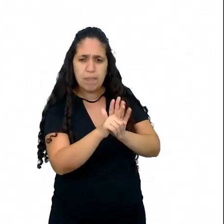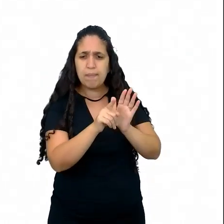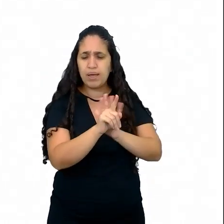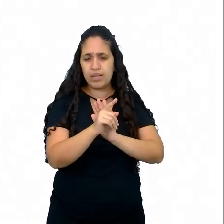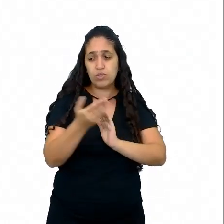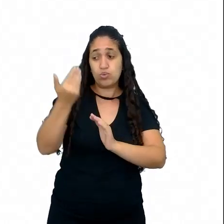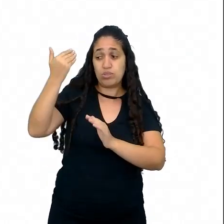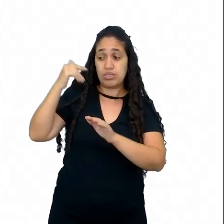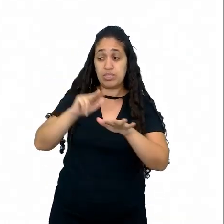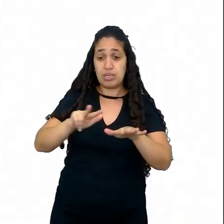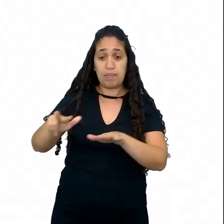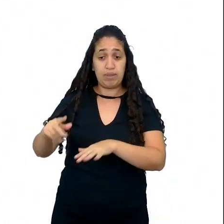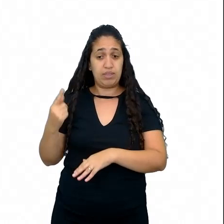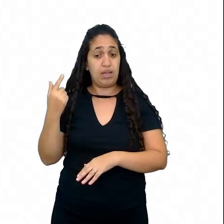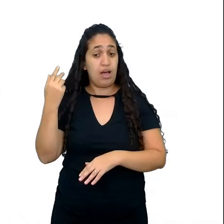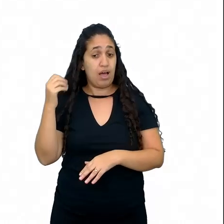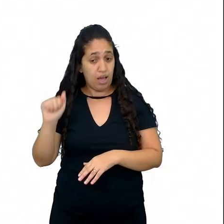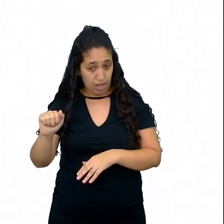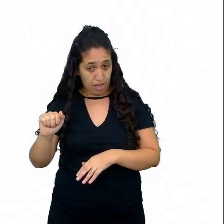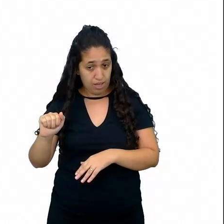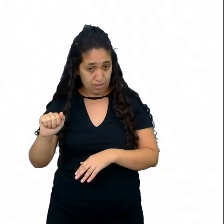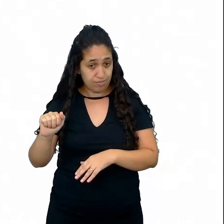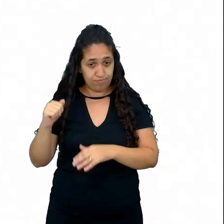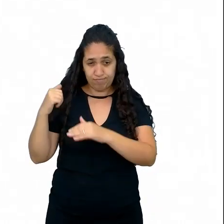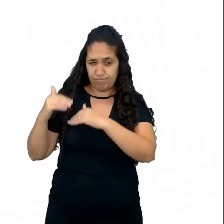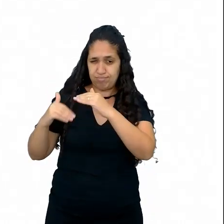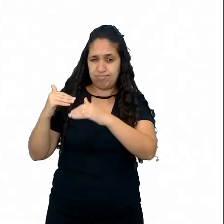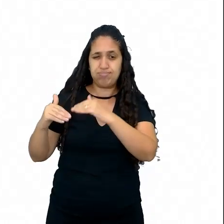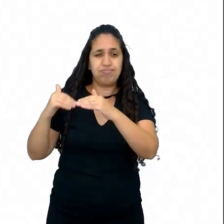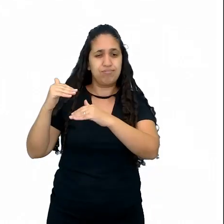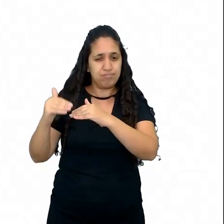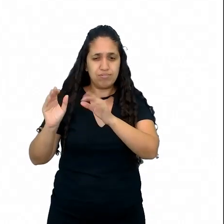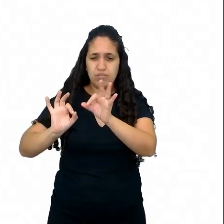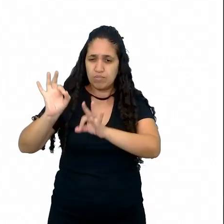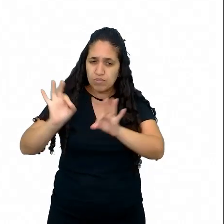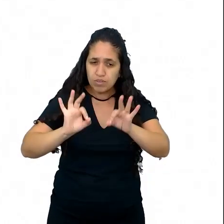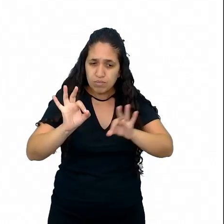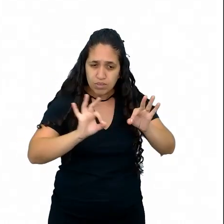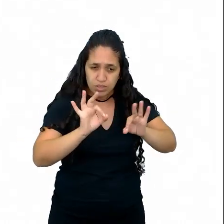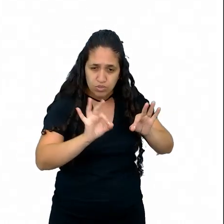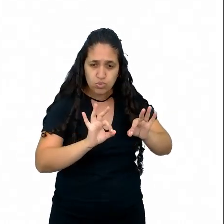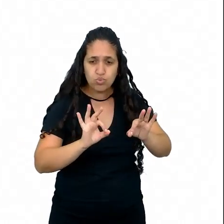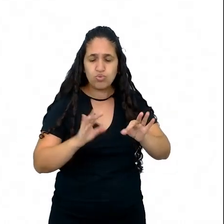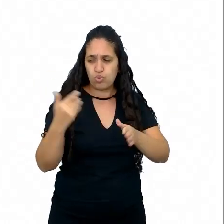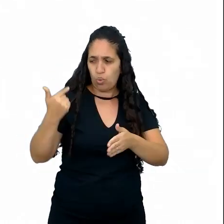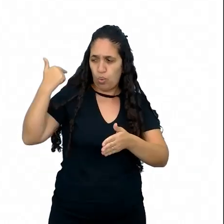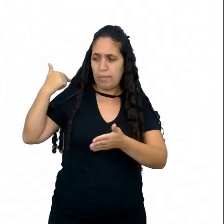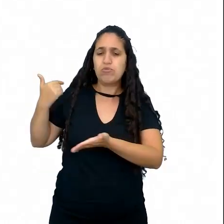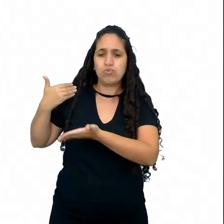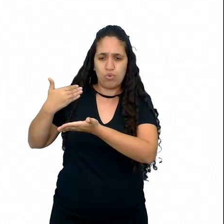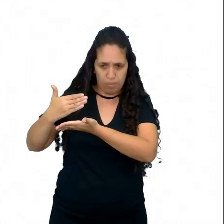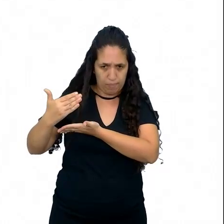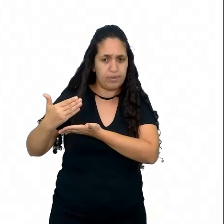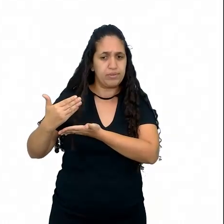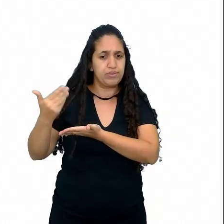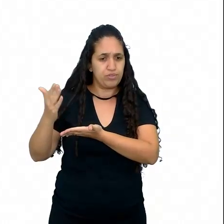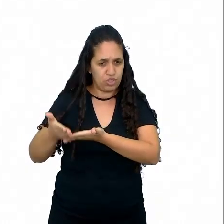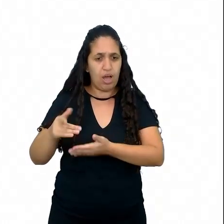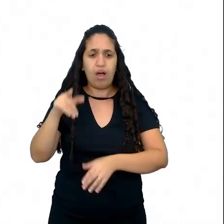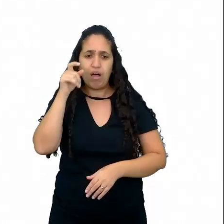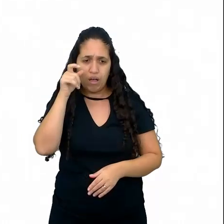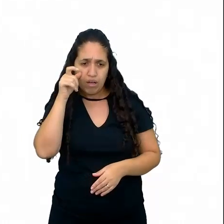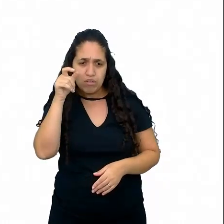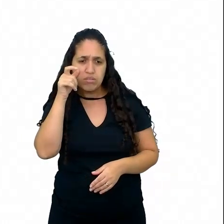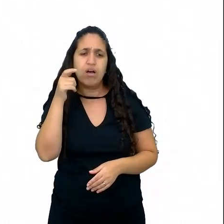ATPC da semana A, na formação de etapa, com o intuito de realizar o planejamento que provavelmente já tenham sido iniciados. Então, é interessante a